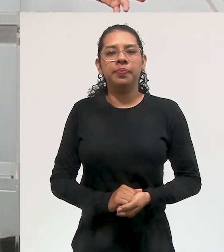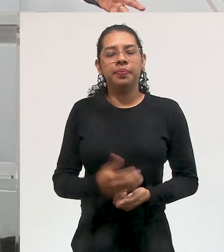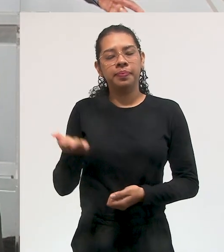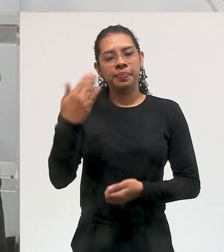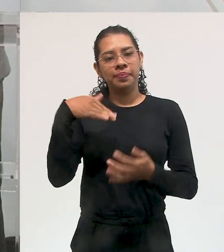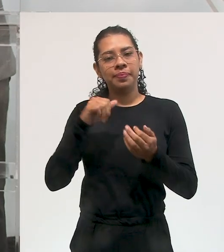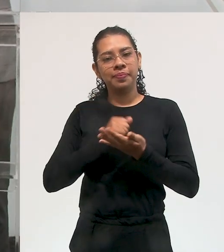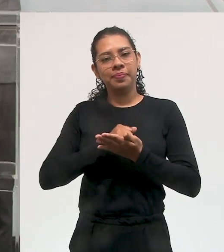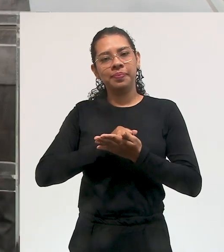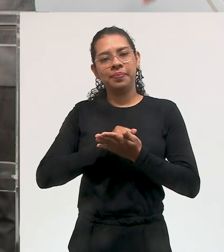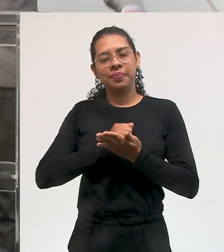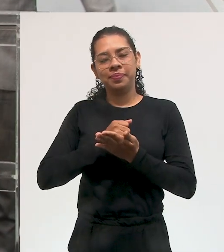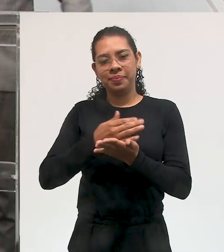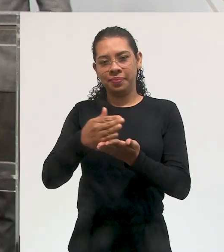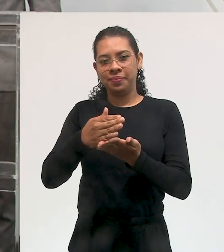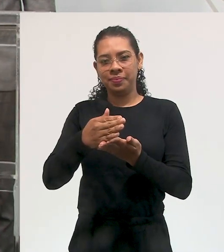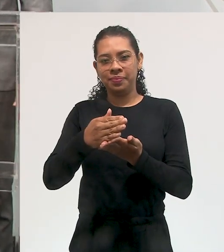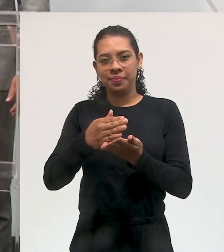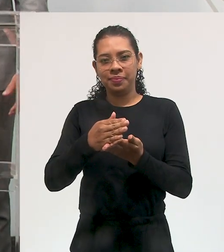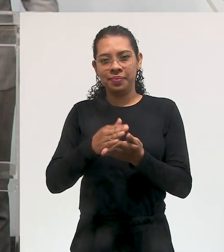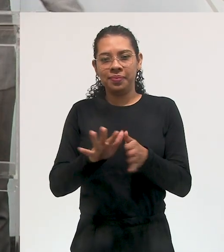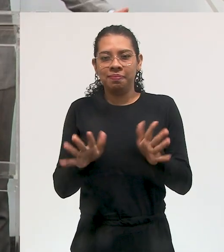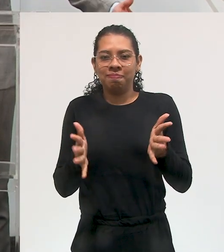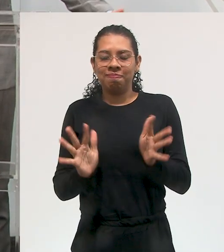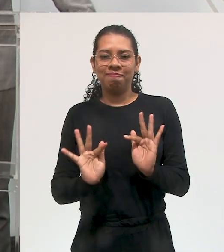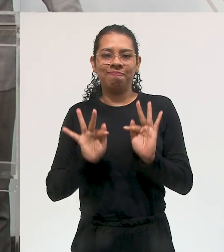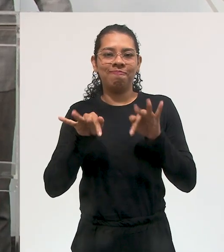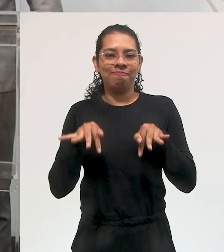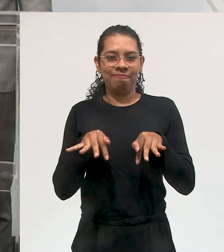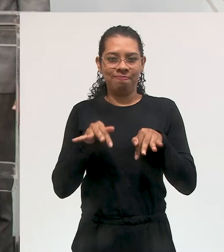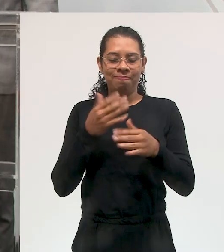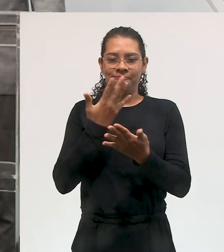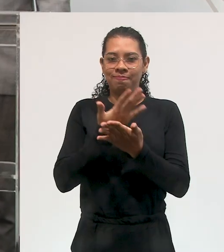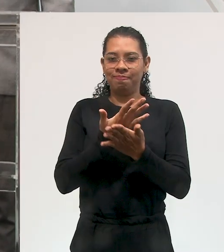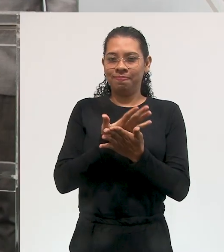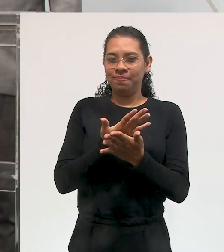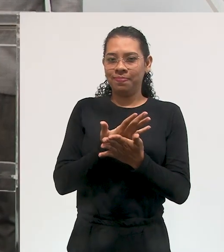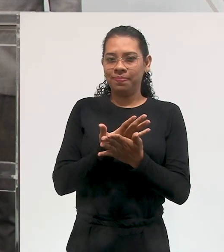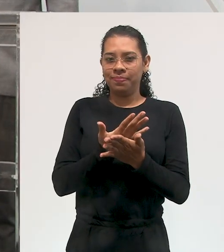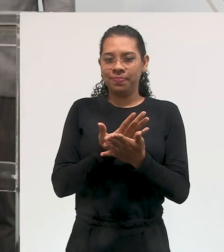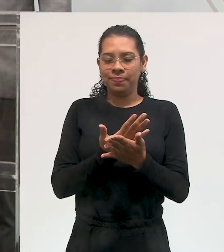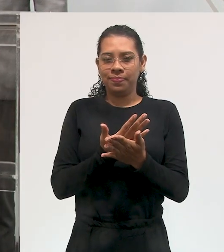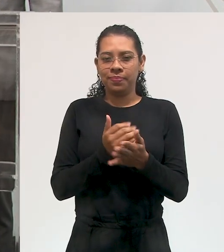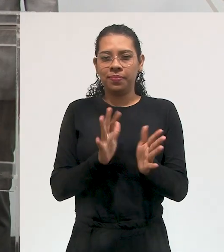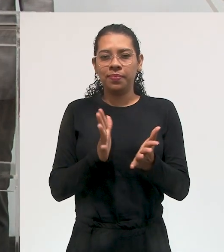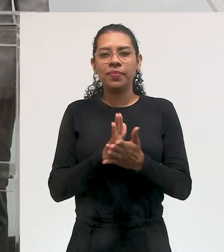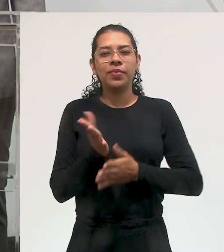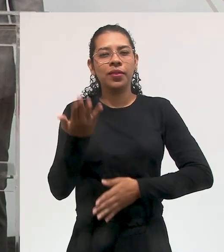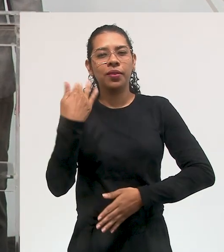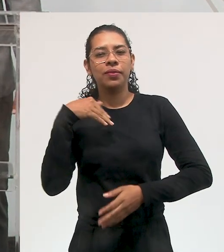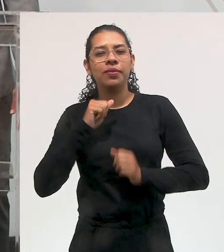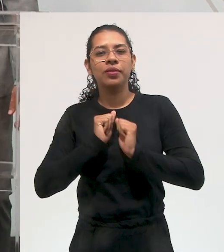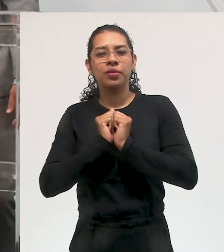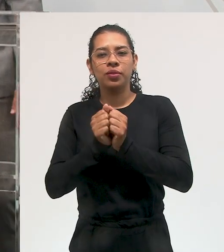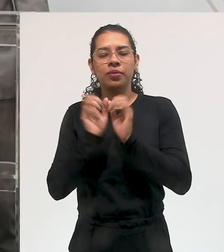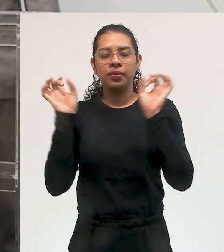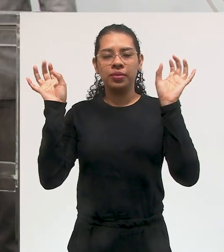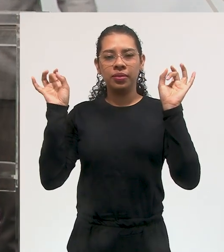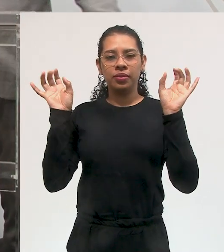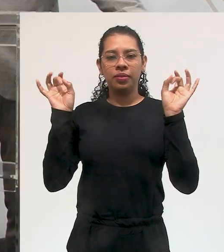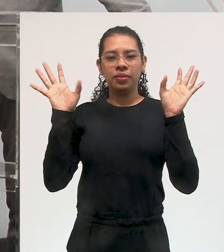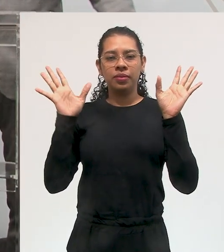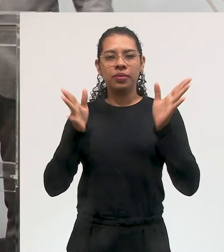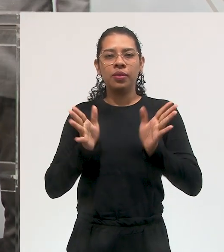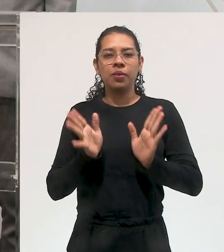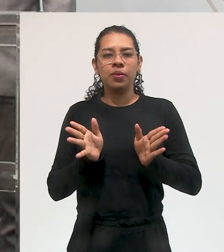Pessoal, vamos lá? Infelizmente estamos na última aula. Vocês acreditam? Passou rápido, né? Vem comigo aqui que essa última aula vai ser especial. Quero